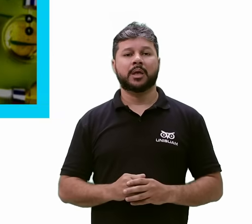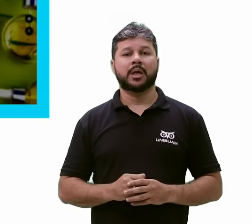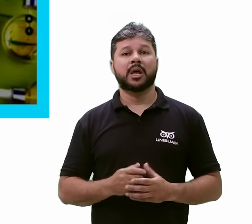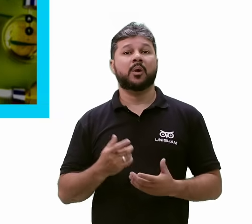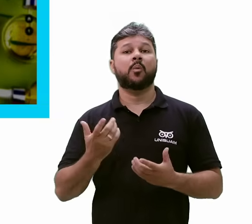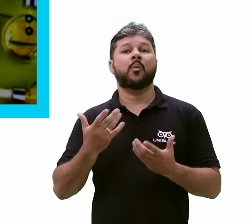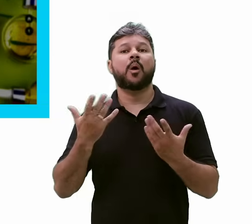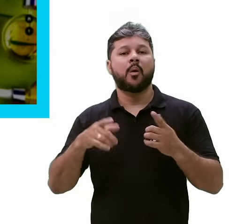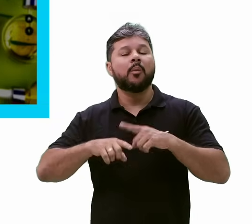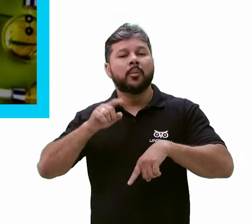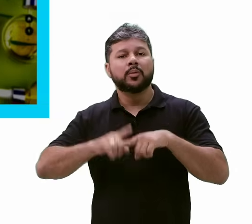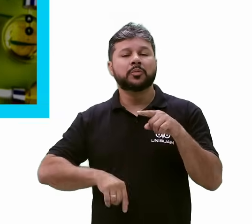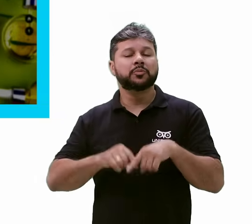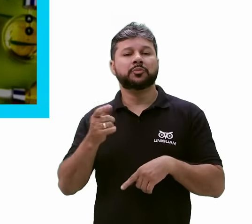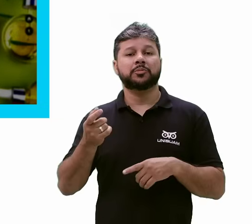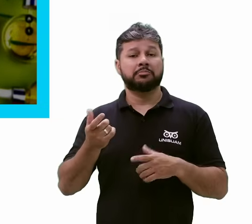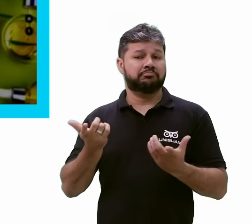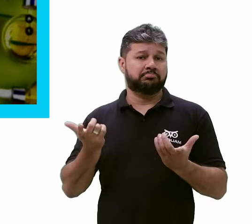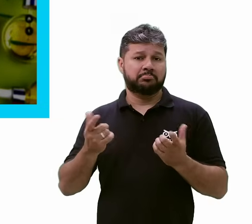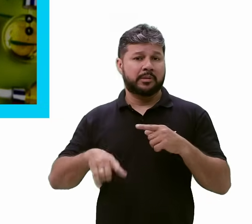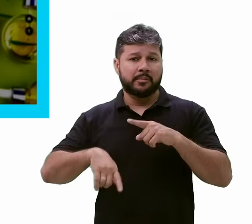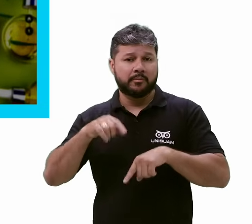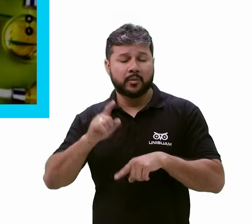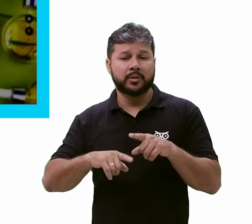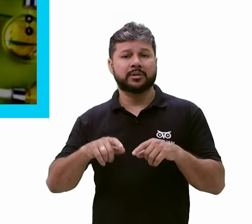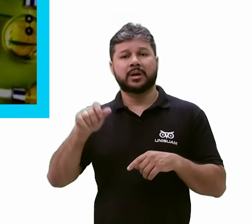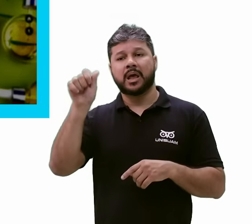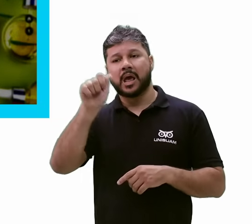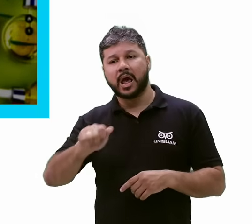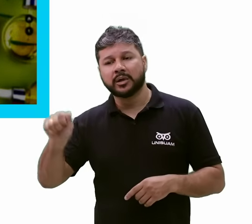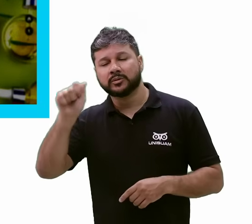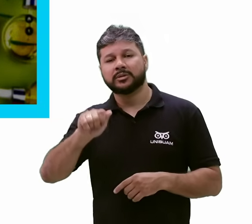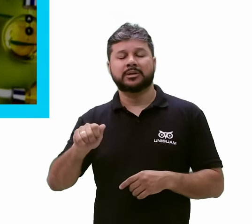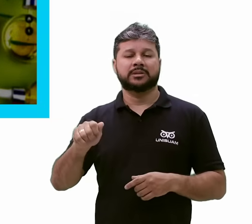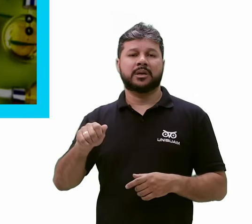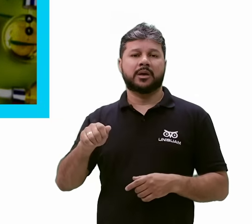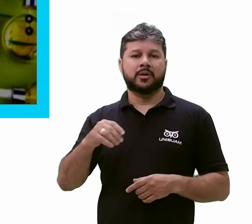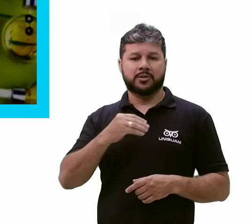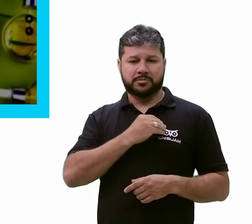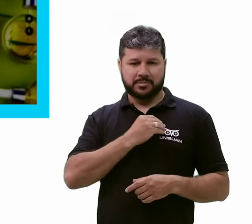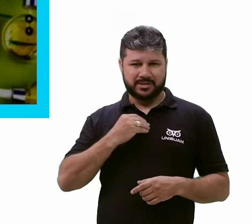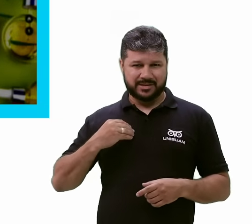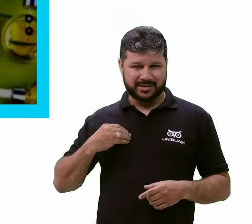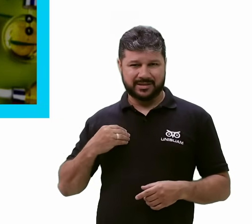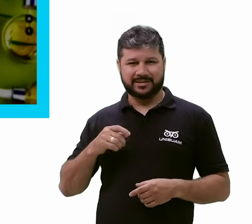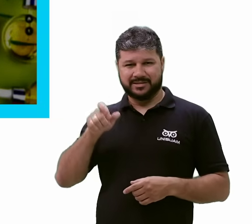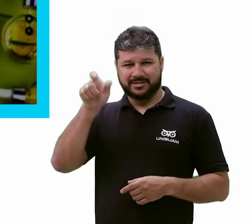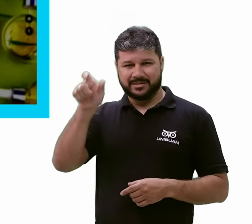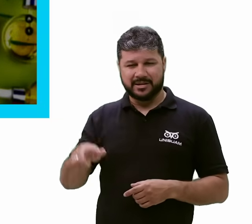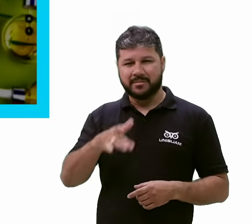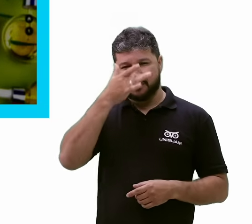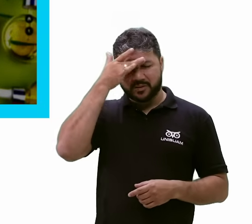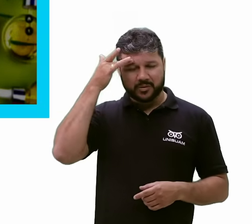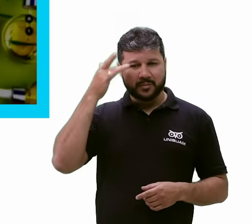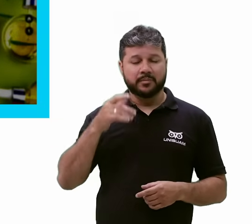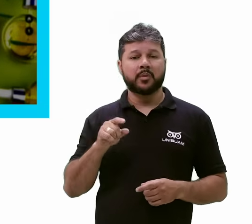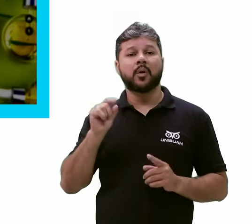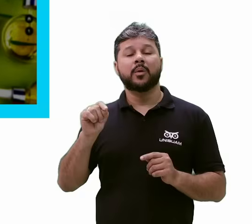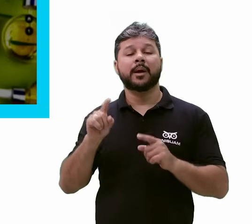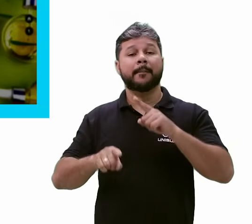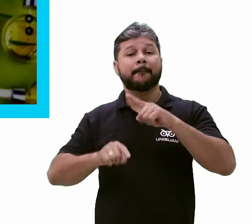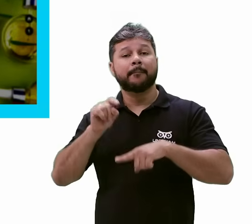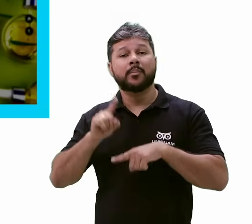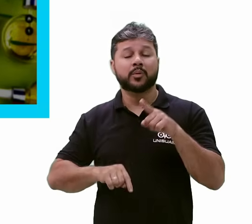De que forma? Que produto que a gente tinha acesso? Produtos de associações de paciente, tá? Que eu vou falar mais